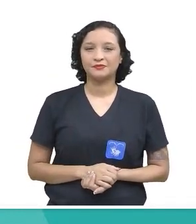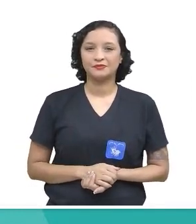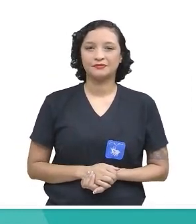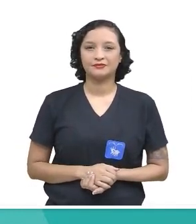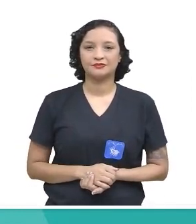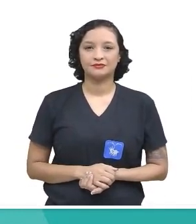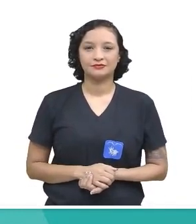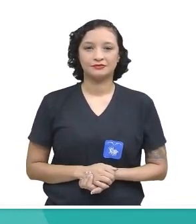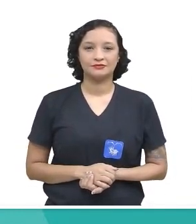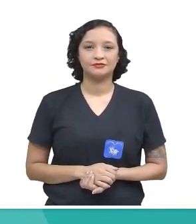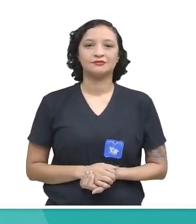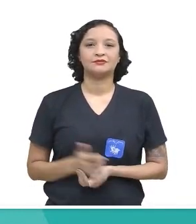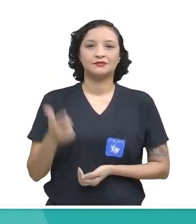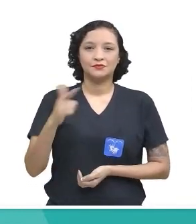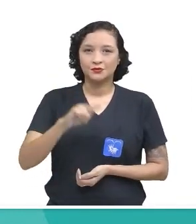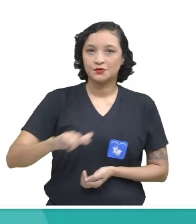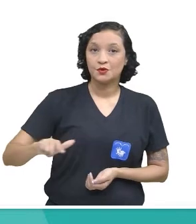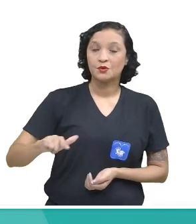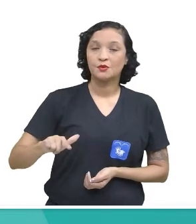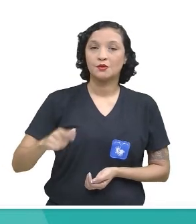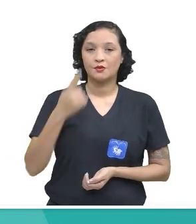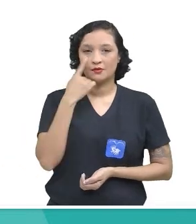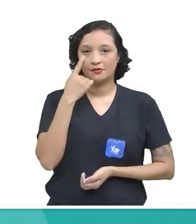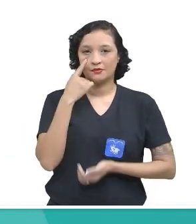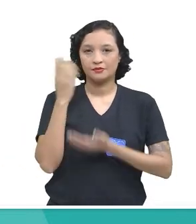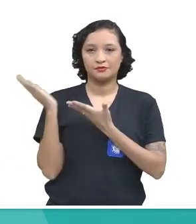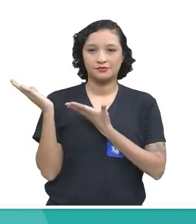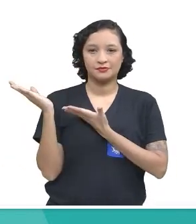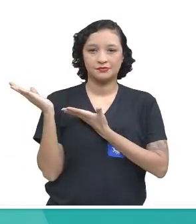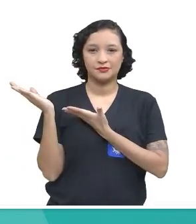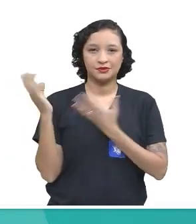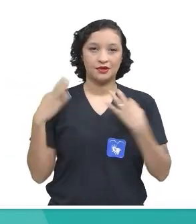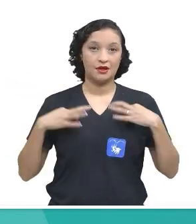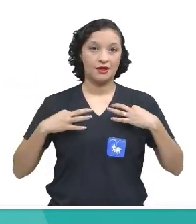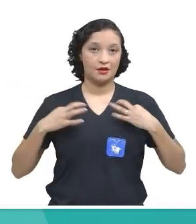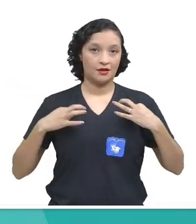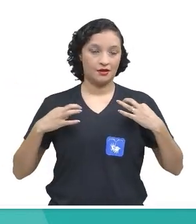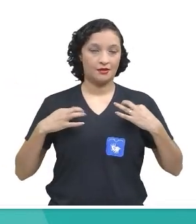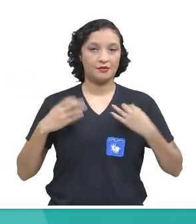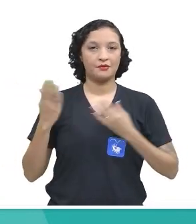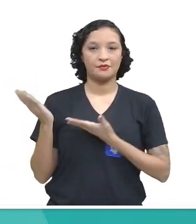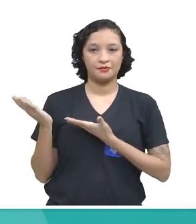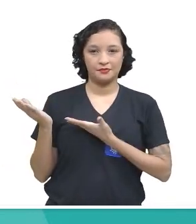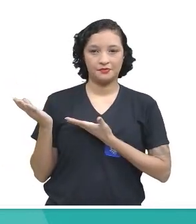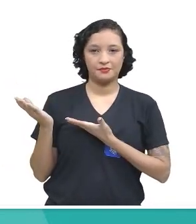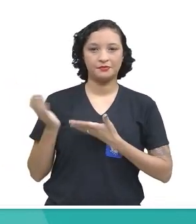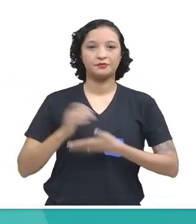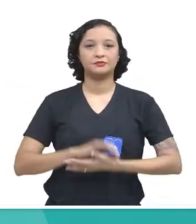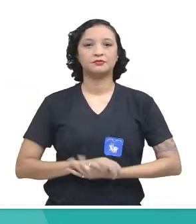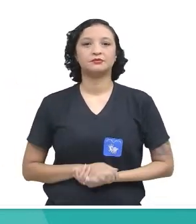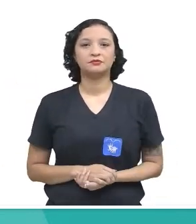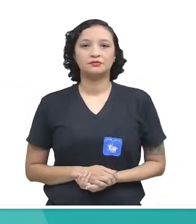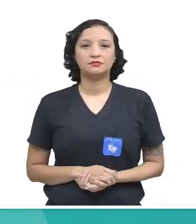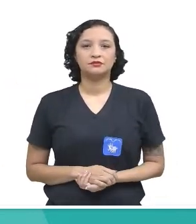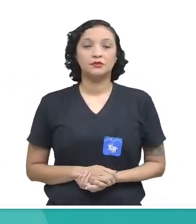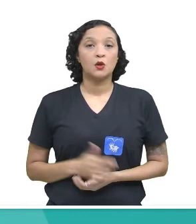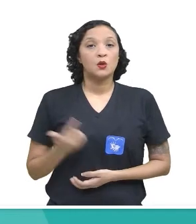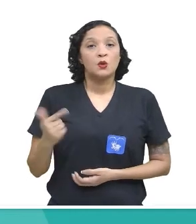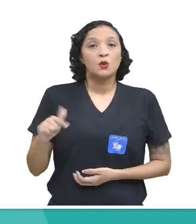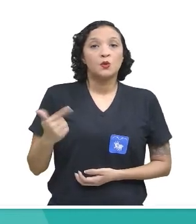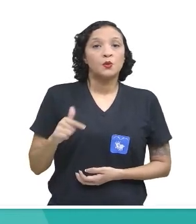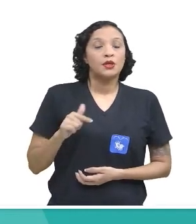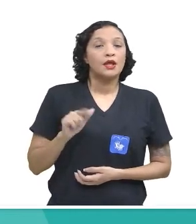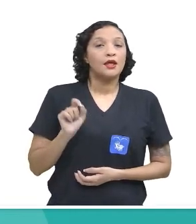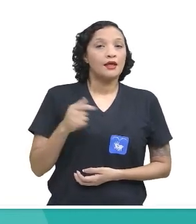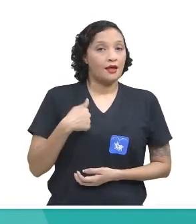dança. Mais uma vez, observem a vestimenta. Aqui na nossa animação, não está mostrando o que eu vou